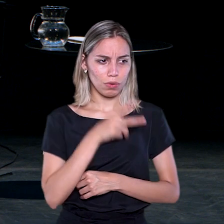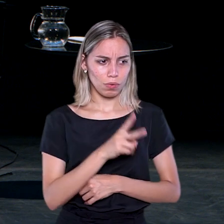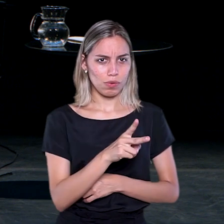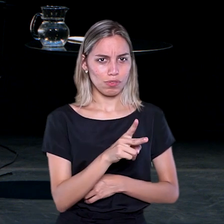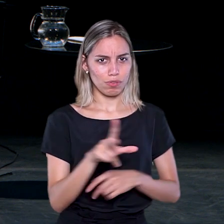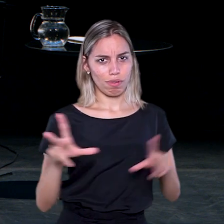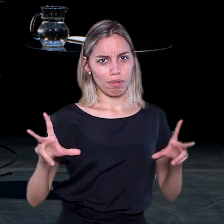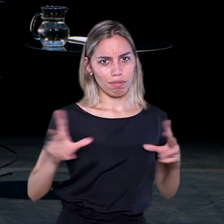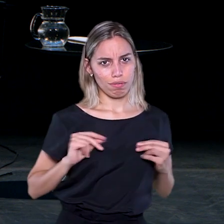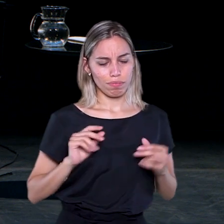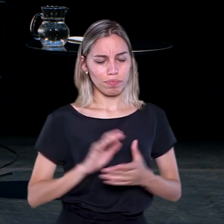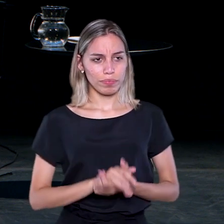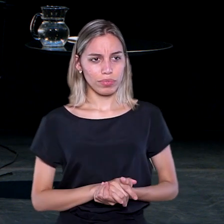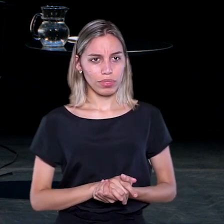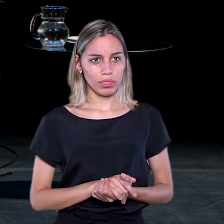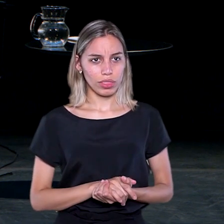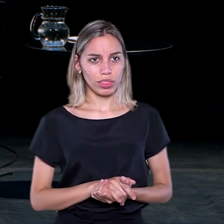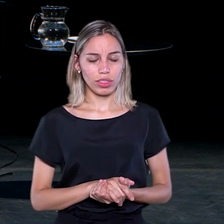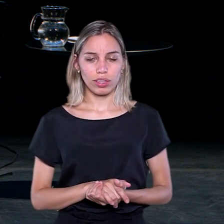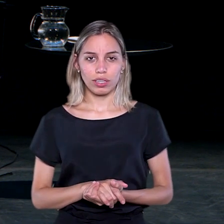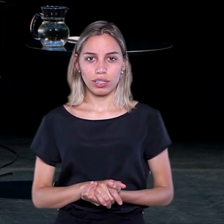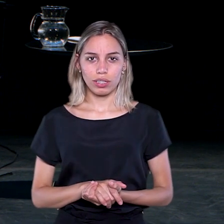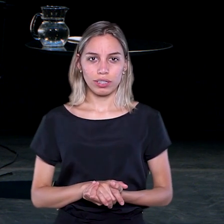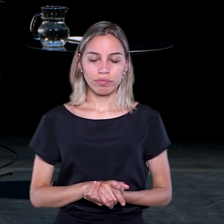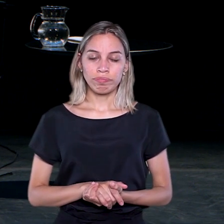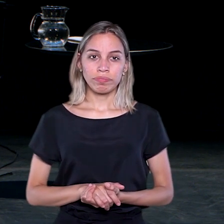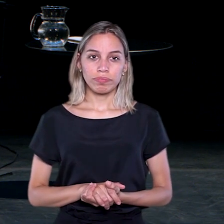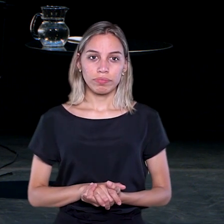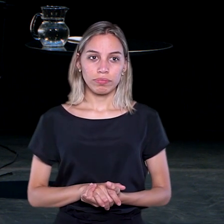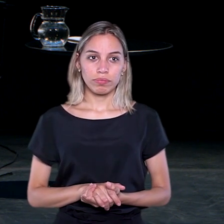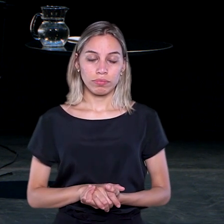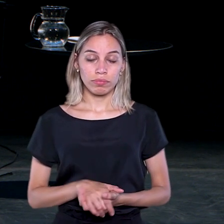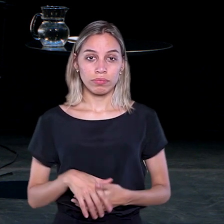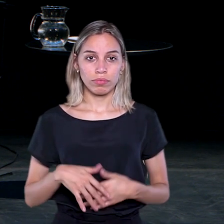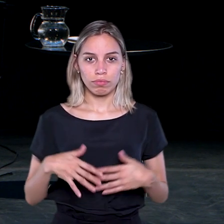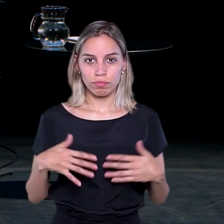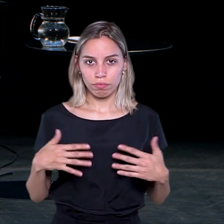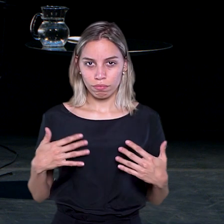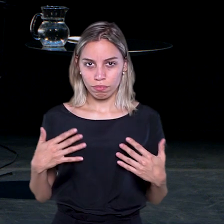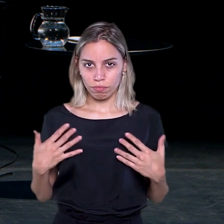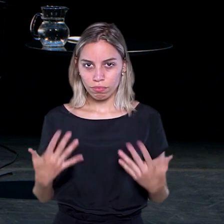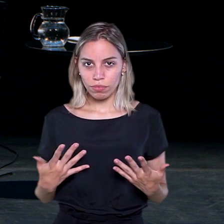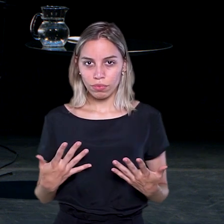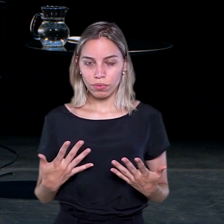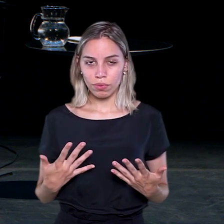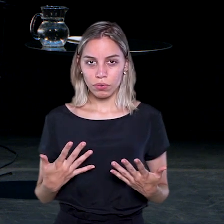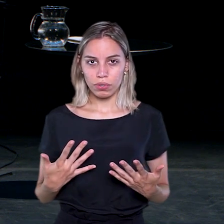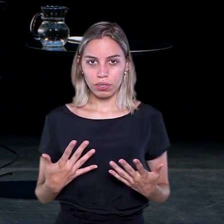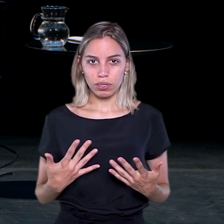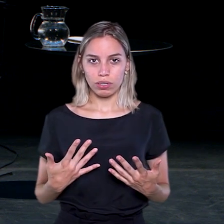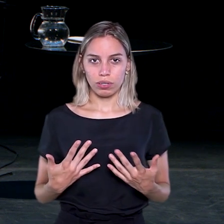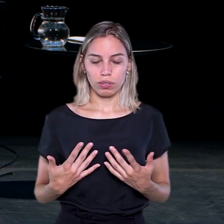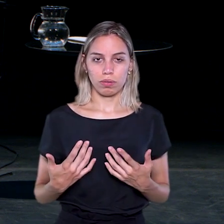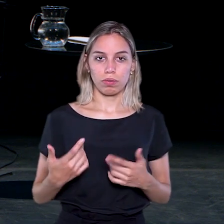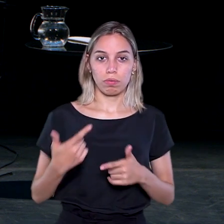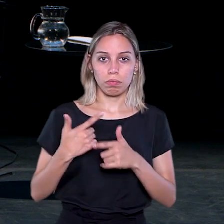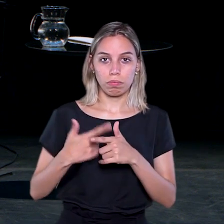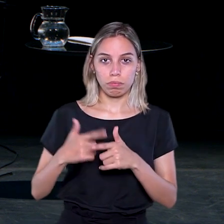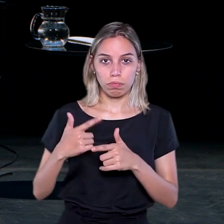sempre tem que dar um último golpe de misericórdia. Impressionante. E aí, quando os movimentos